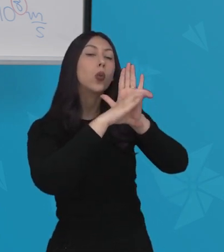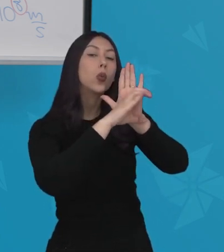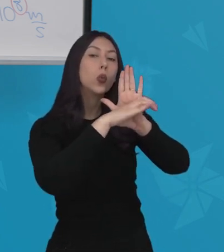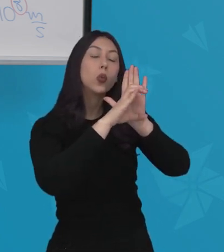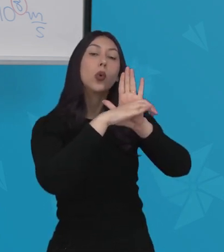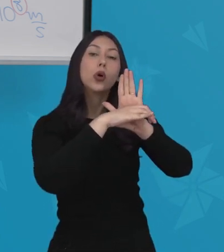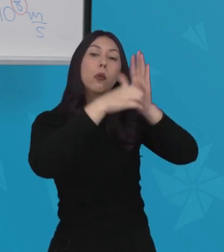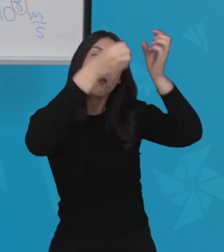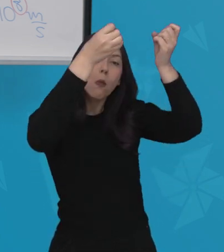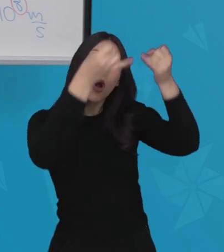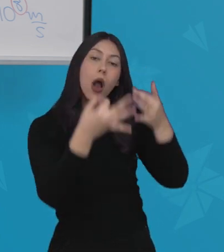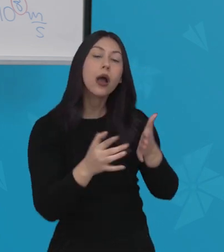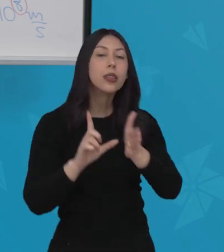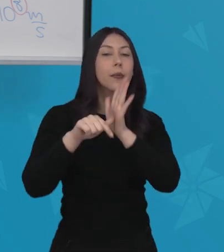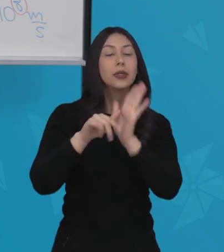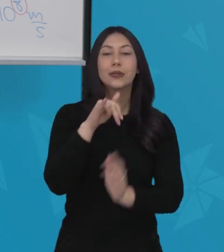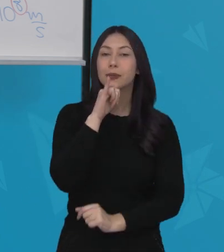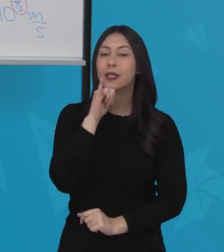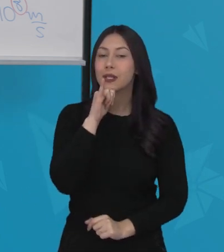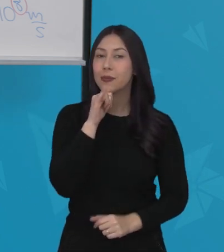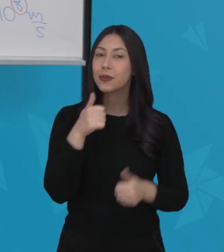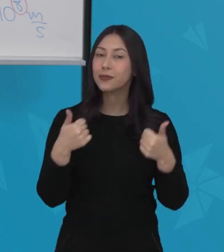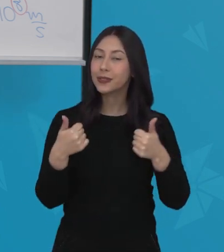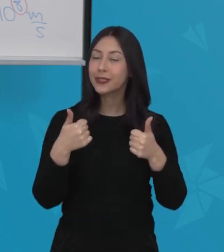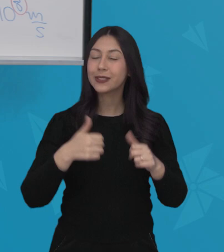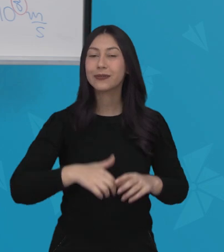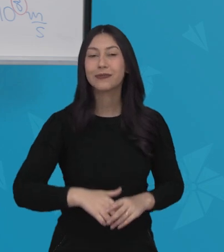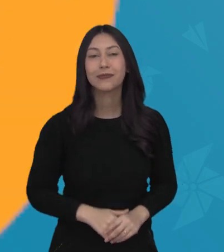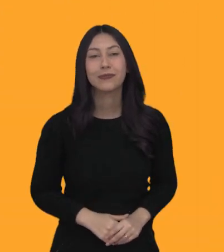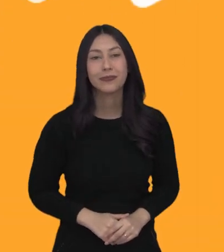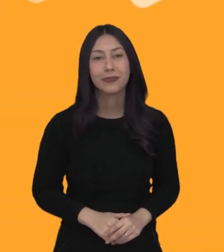notação científica, e aí a gente já segue com mais exemplos. Tranquilo?